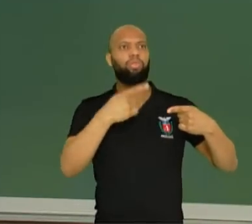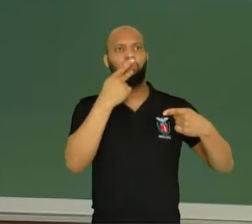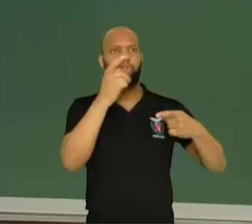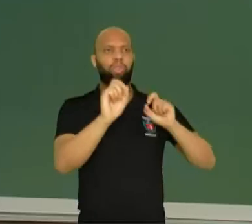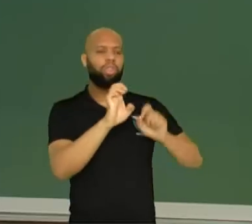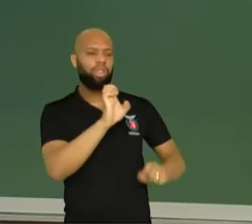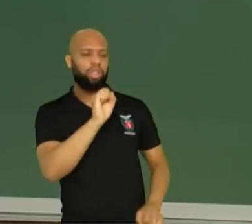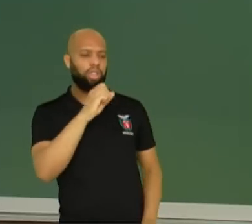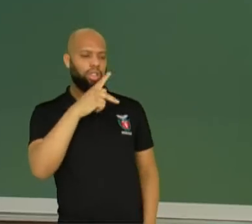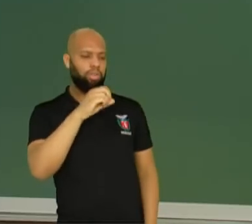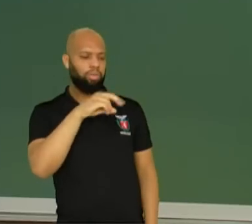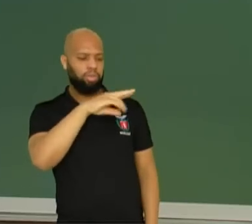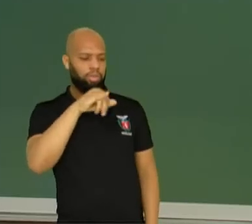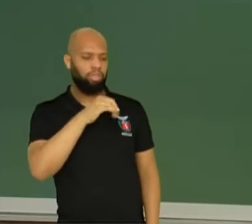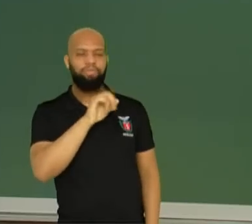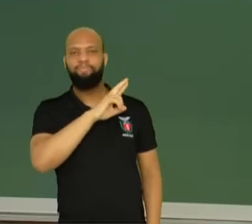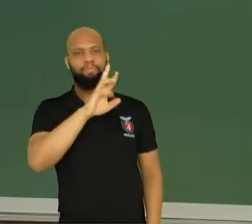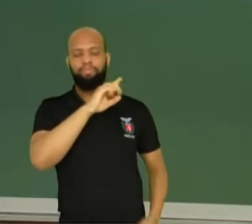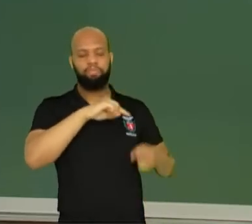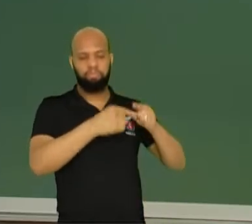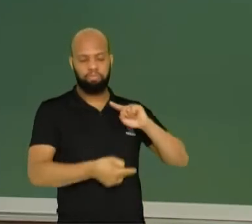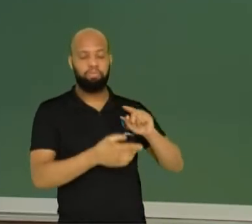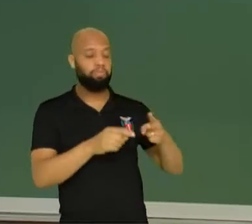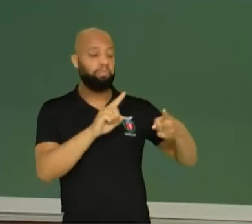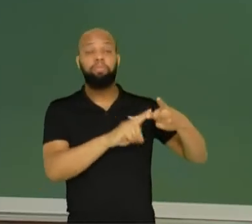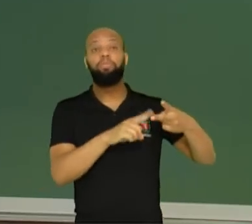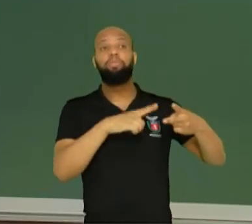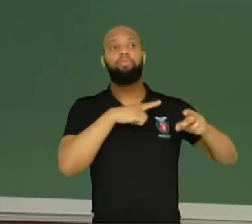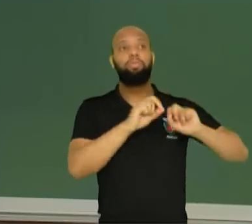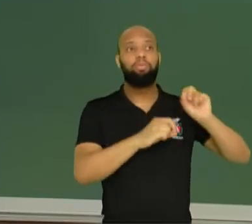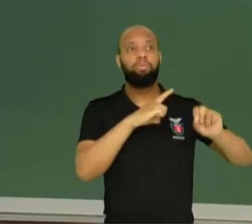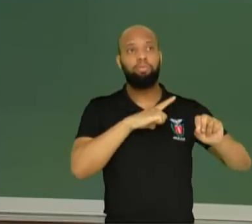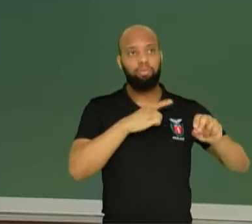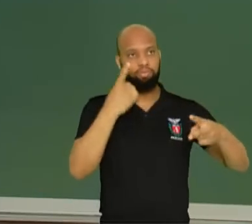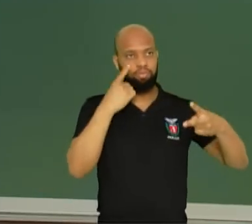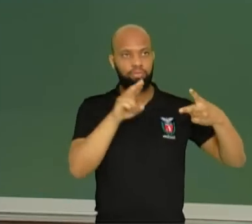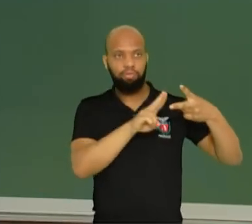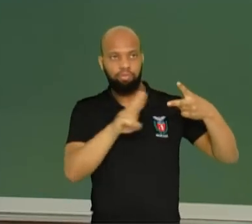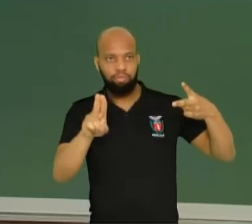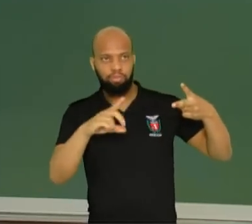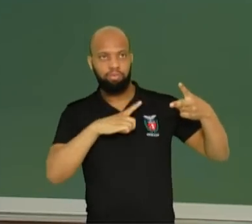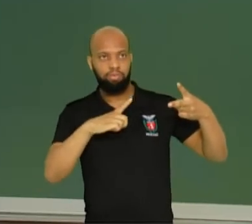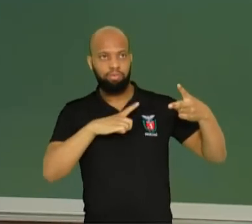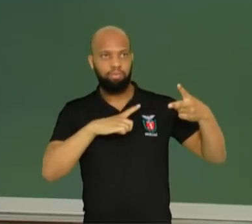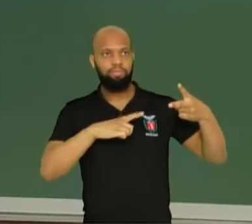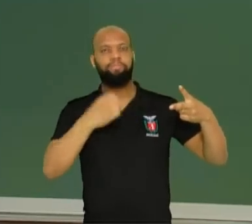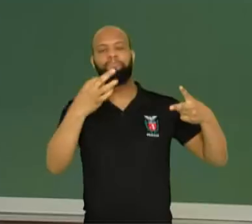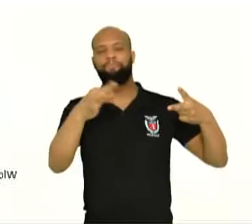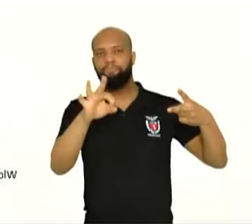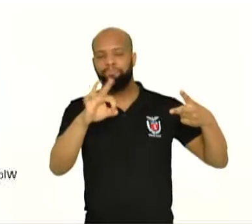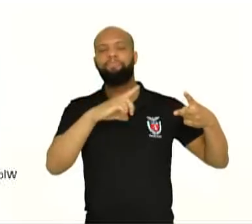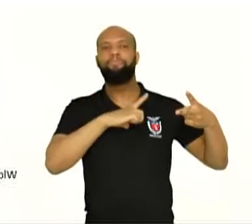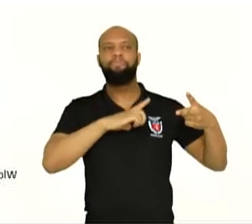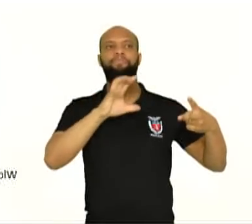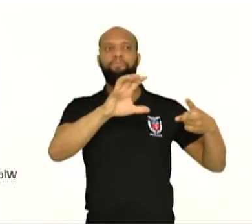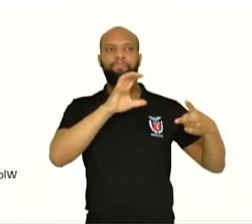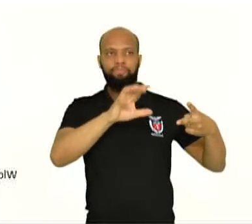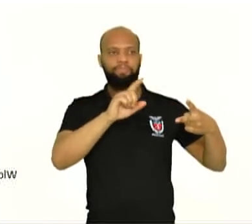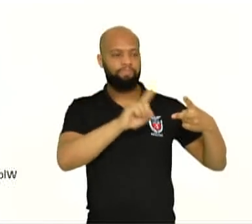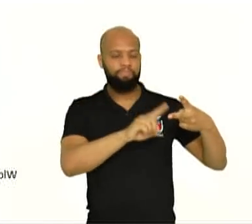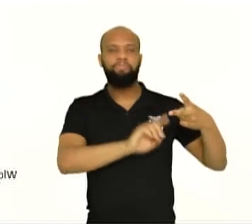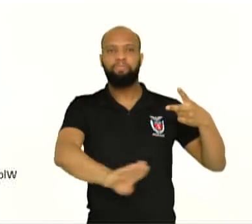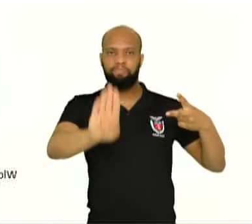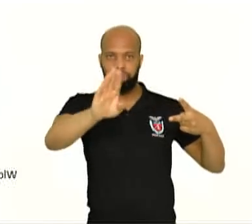você que esponja é porífero, então não é. Na letra B, a gente tem água-viva, corais e anêmonas. Sim, é a letra